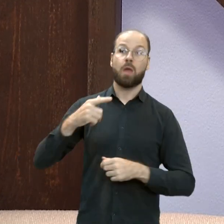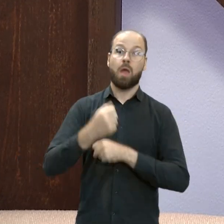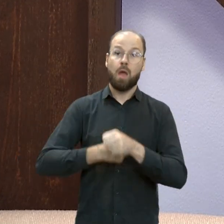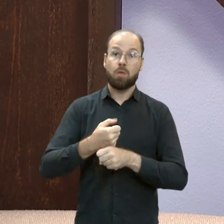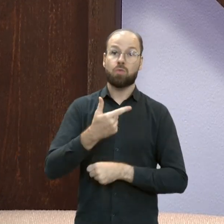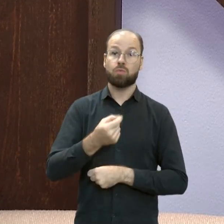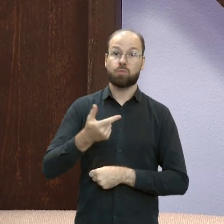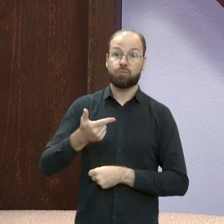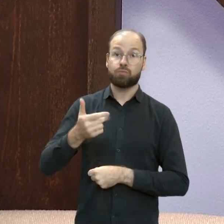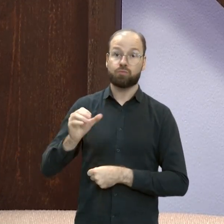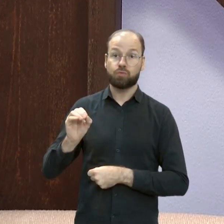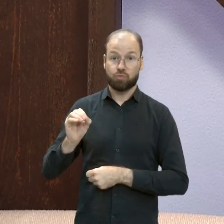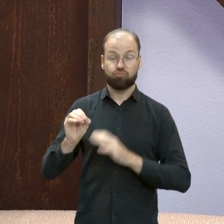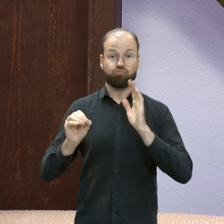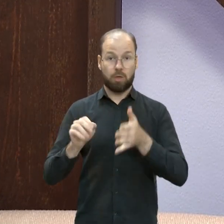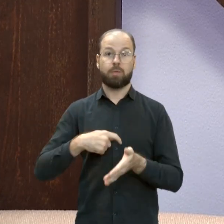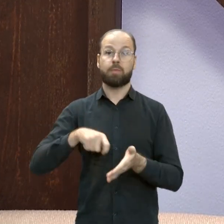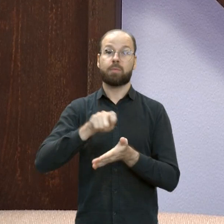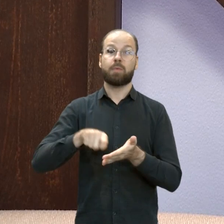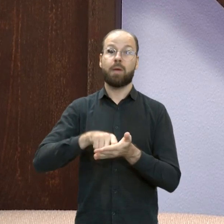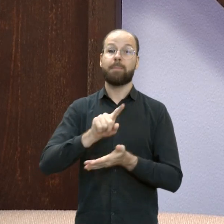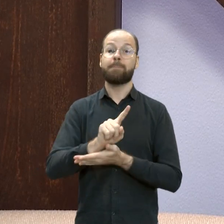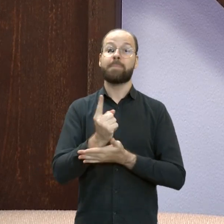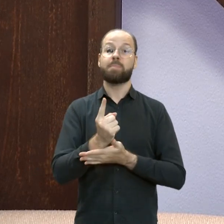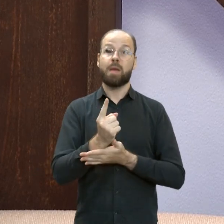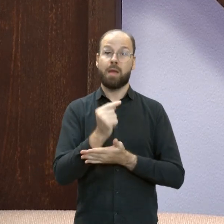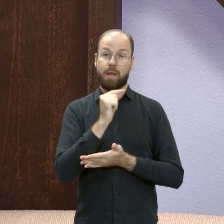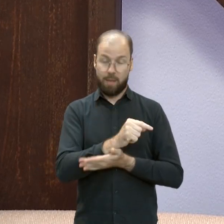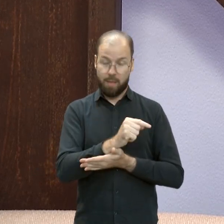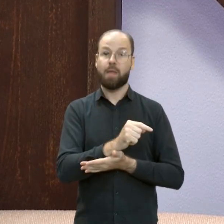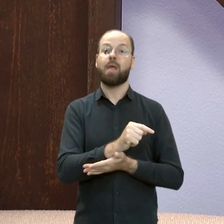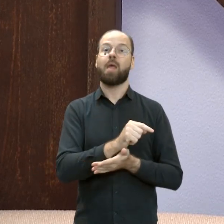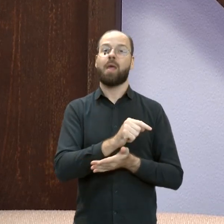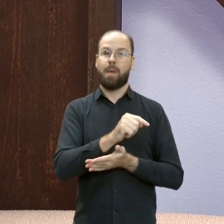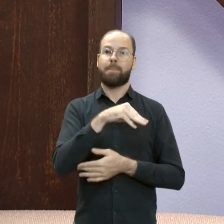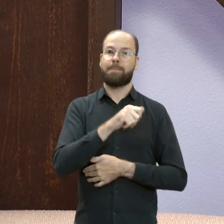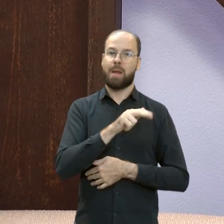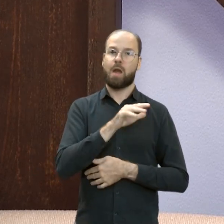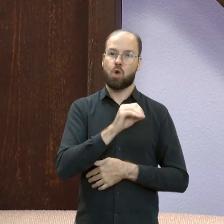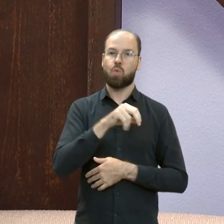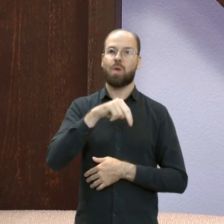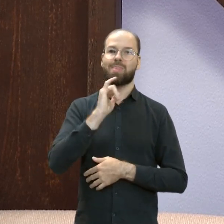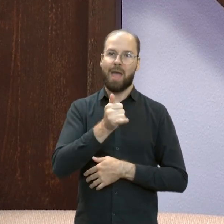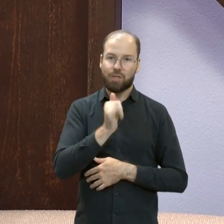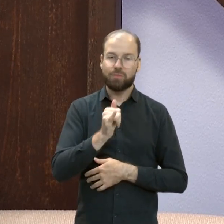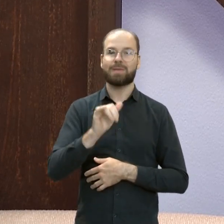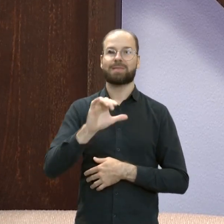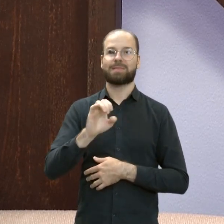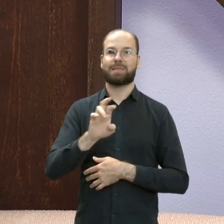nós fizemos a escrita do primeiro volume do Matre Narrativas Cerradeiras, que é um livro que veio a ser publicado